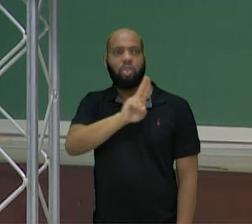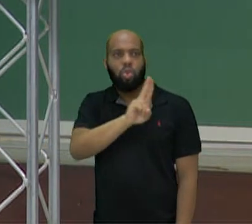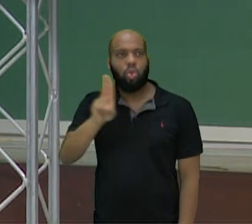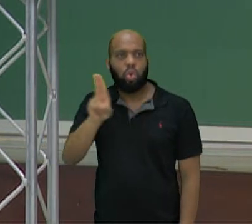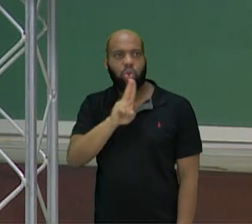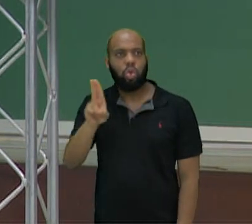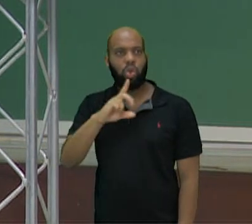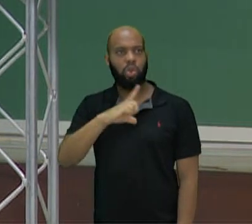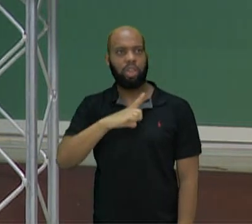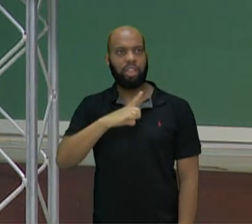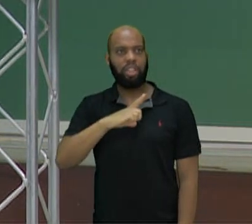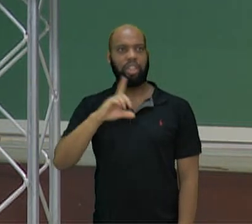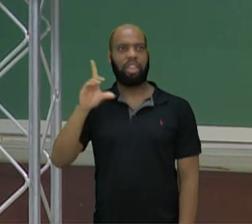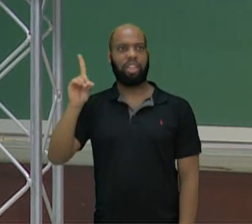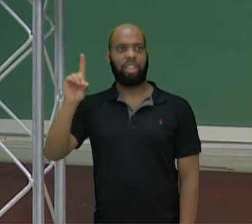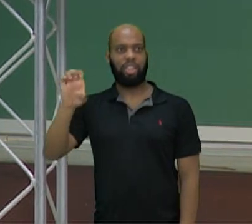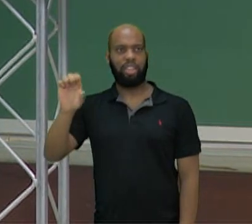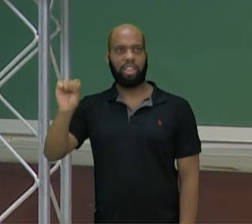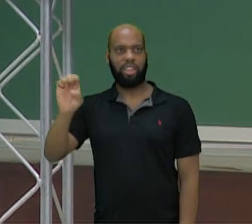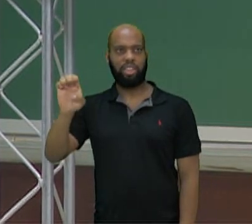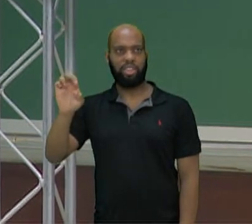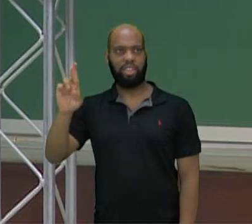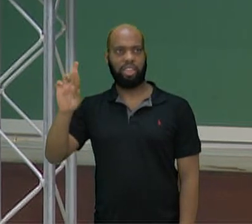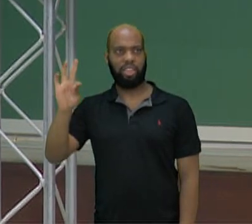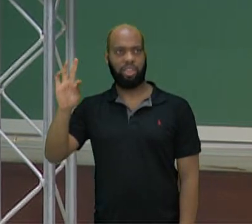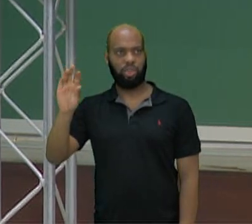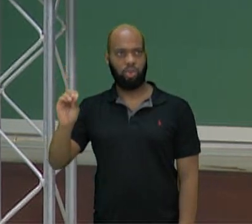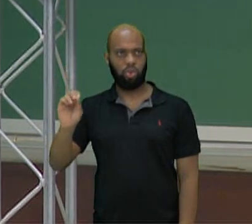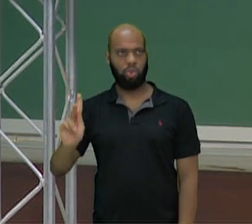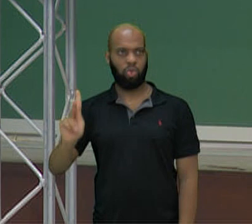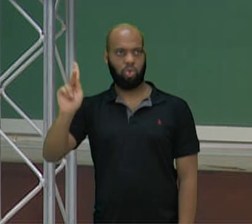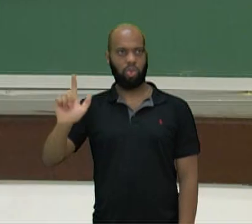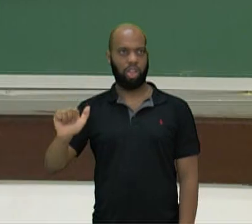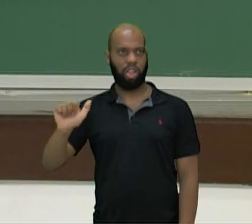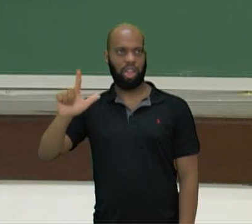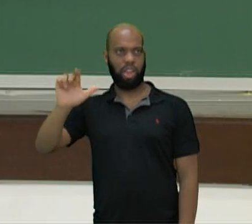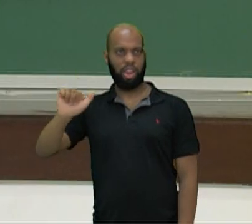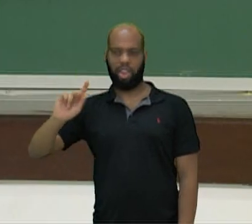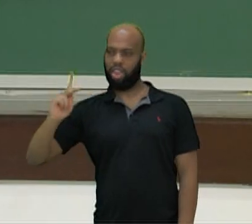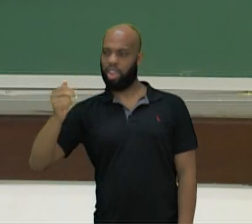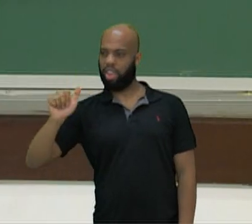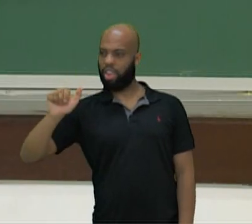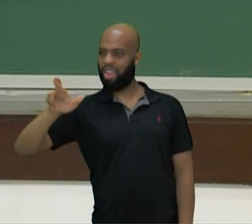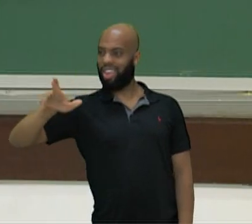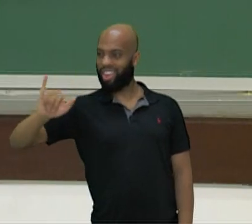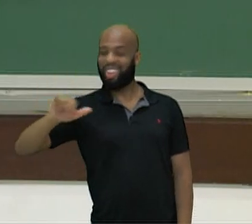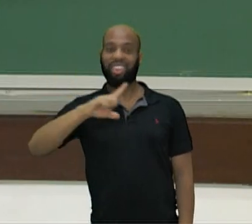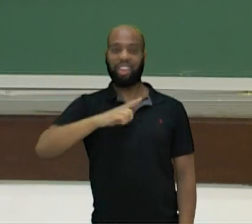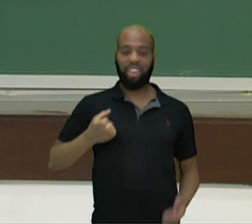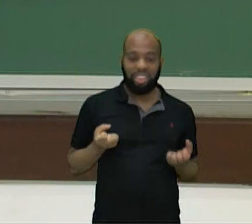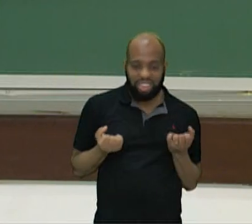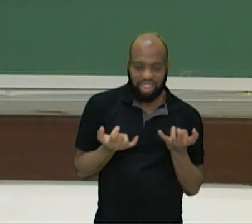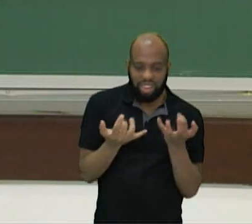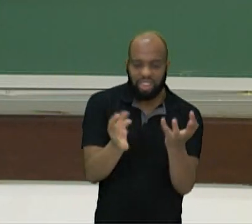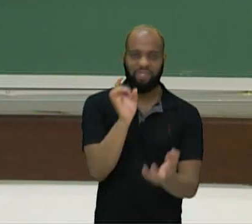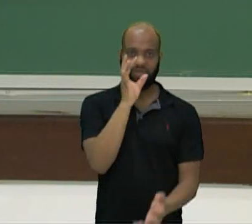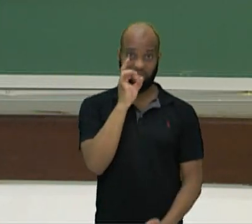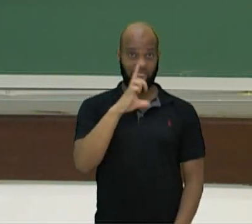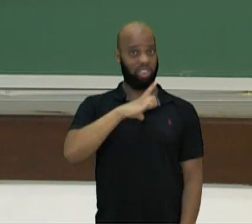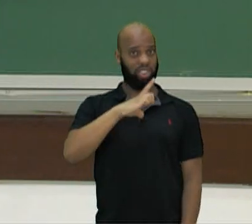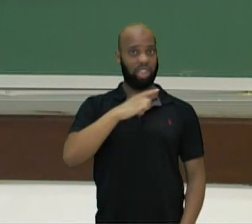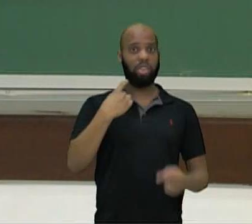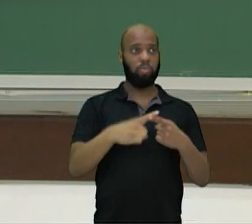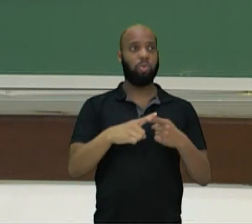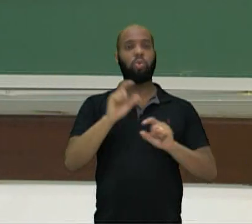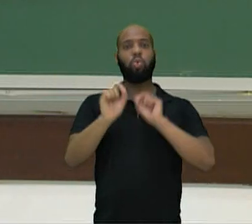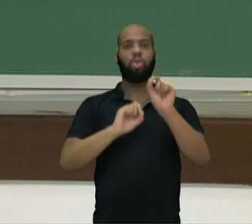deserto acaba se transformando em uma grande área verde, onde você tinha ali devido à sazonalidade,